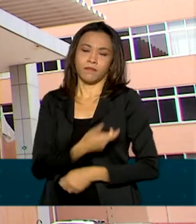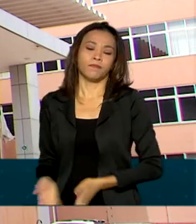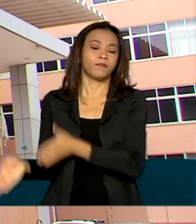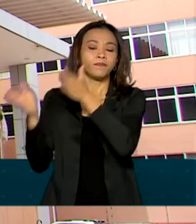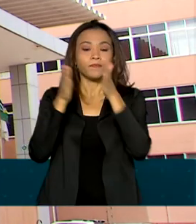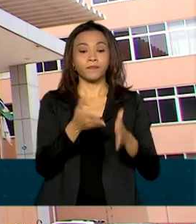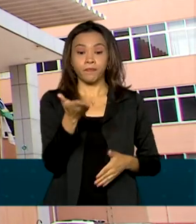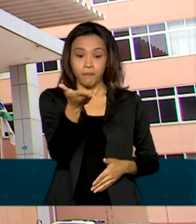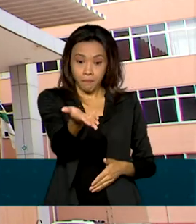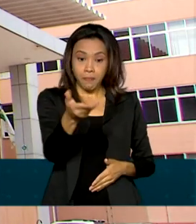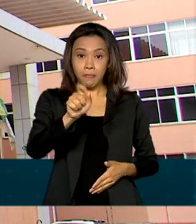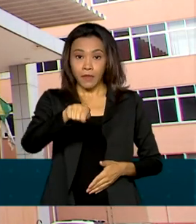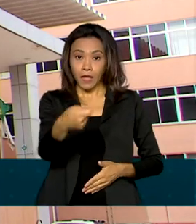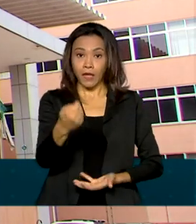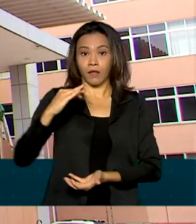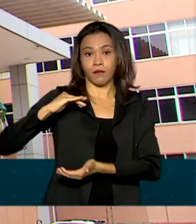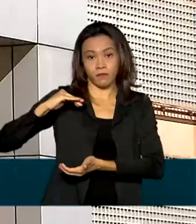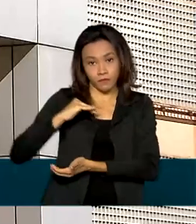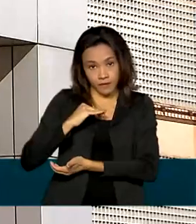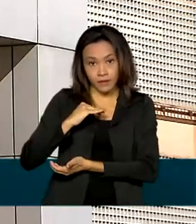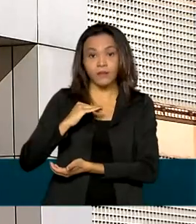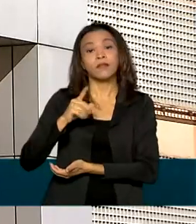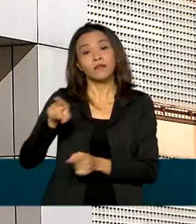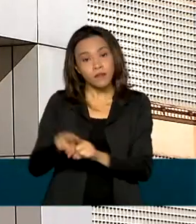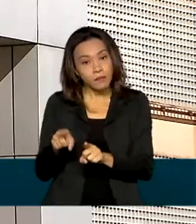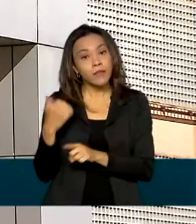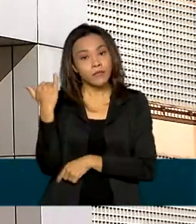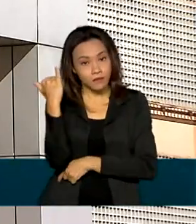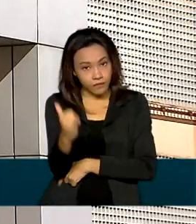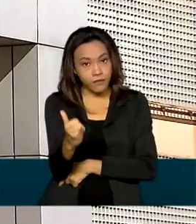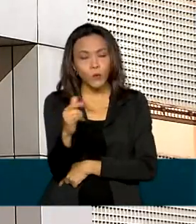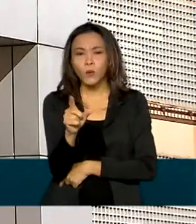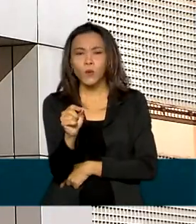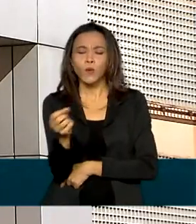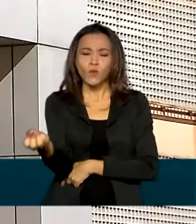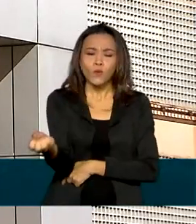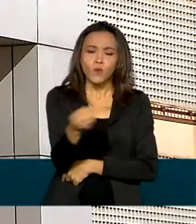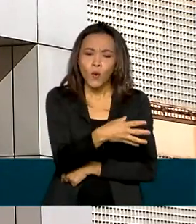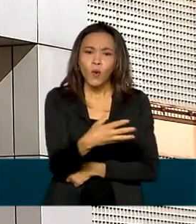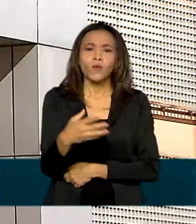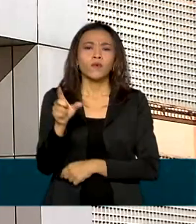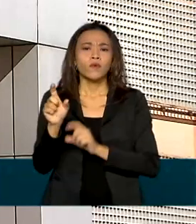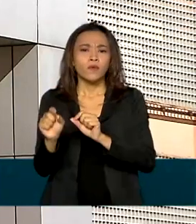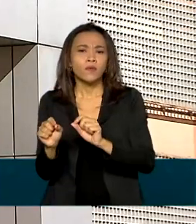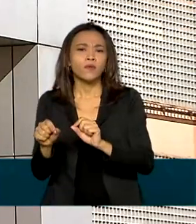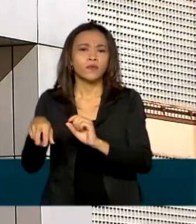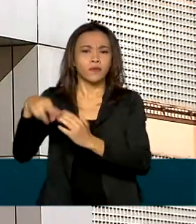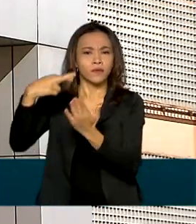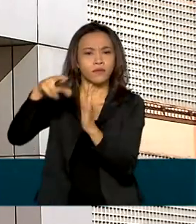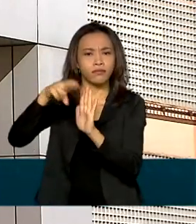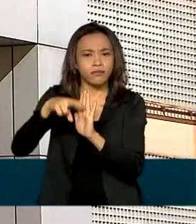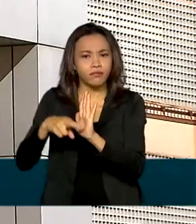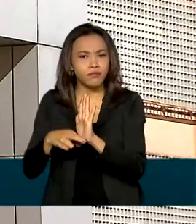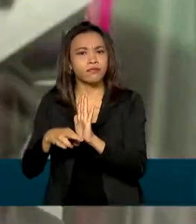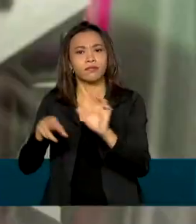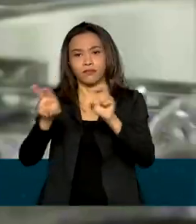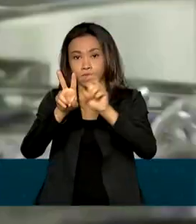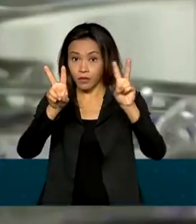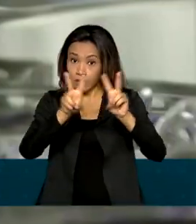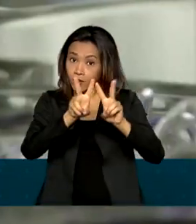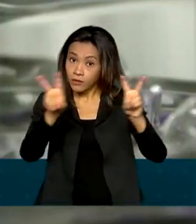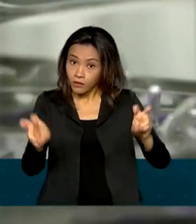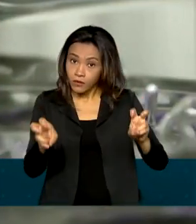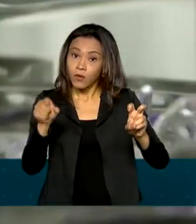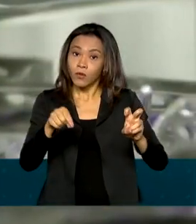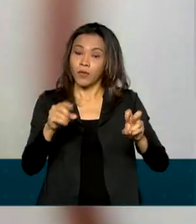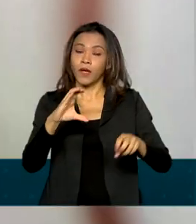Anvisa Agência Nacional de Vigilância Sanitária também aprovou um novo ensaio Clínico de vacina contra covid-19